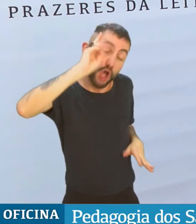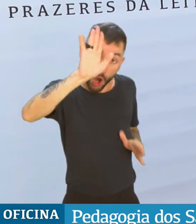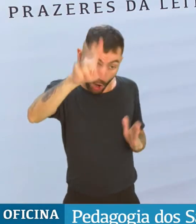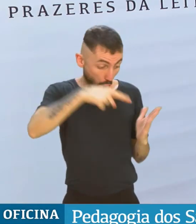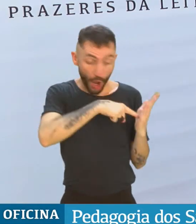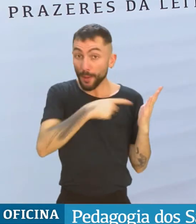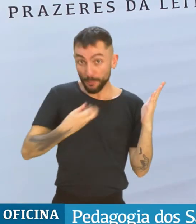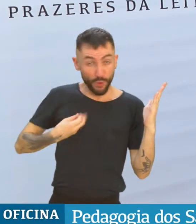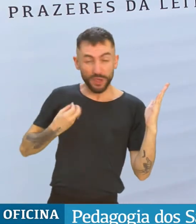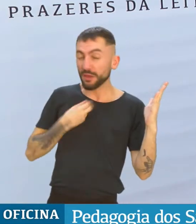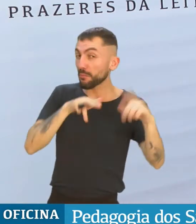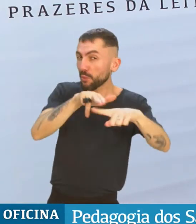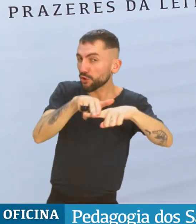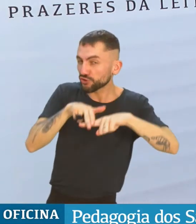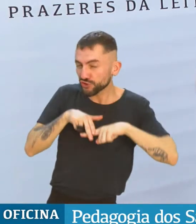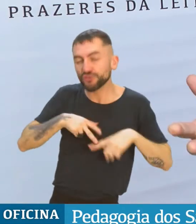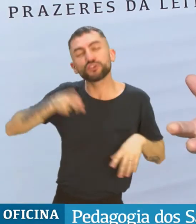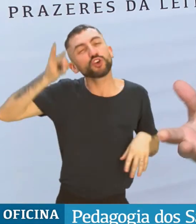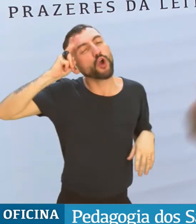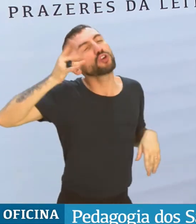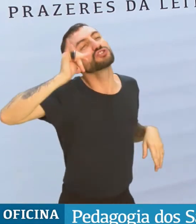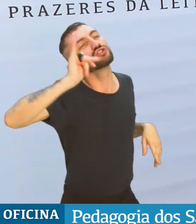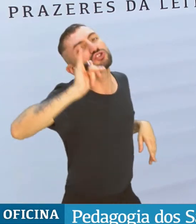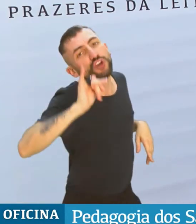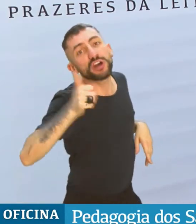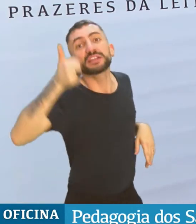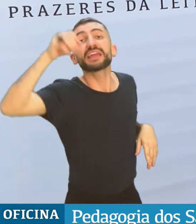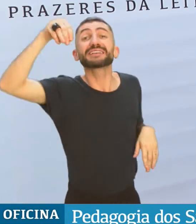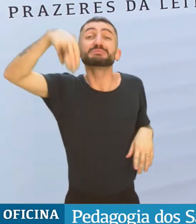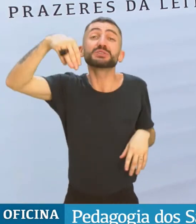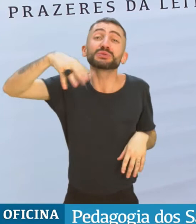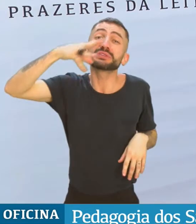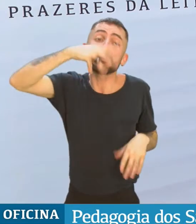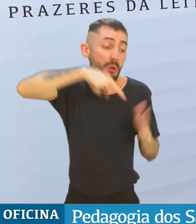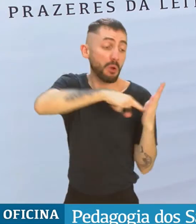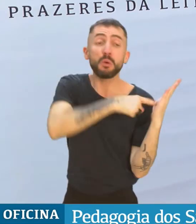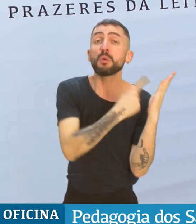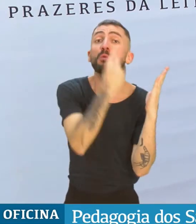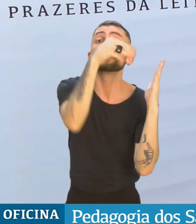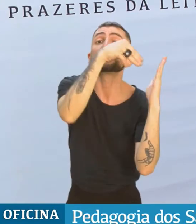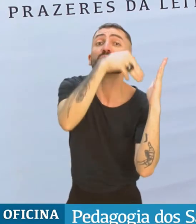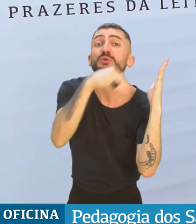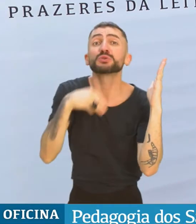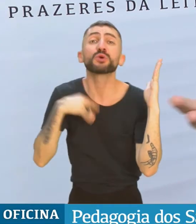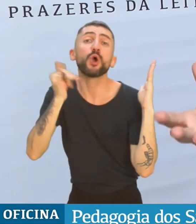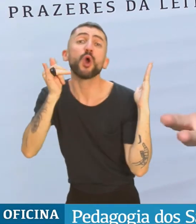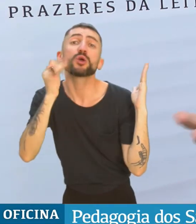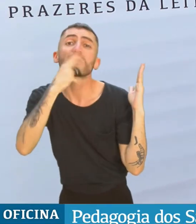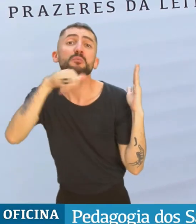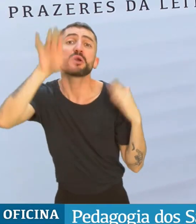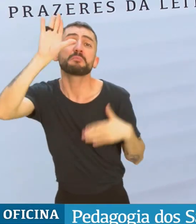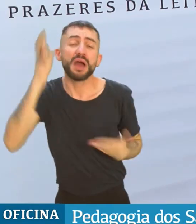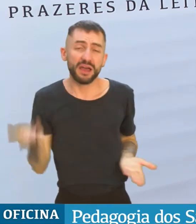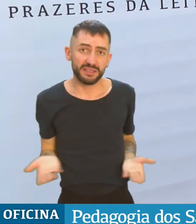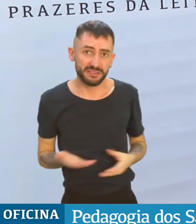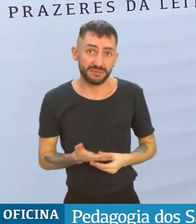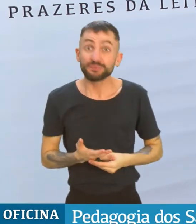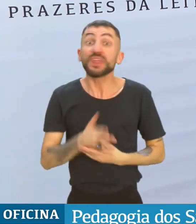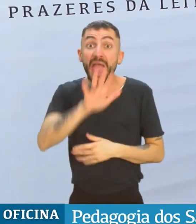escreveu aquele poema, e a história tem 10 minutos para um poema de 1 minuto. Que são coisas importantes, não